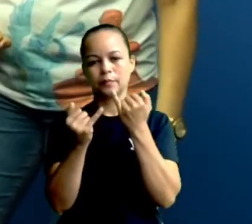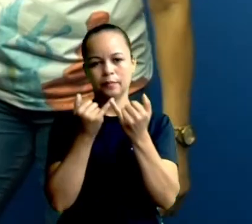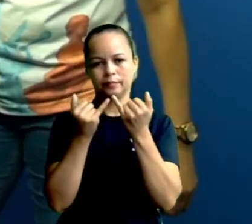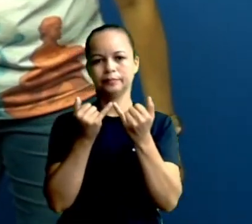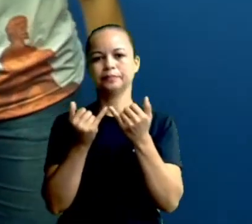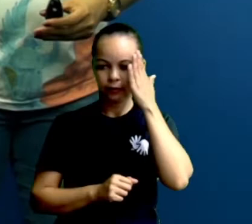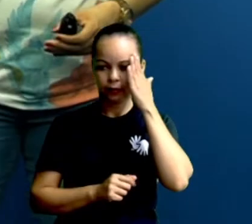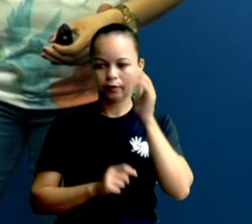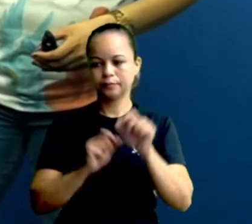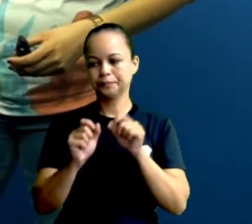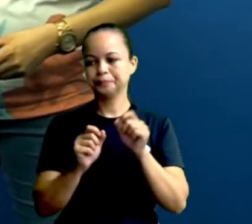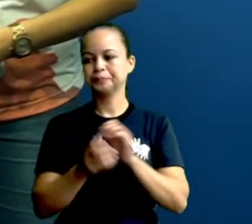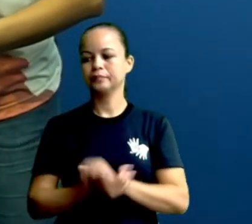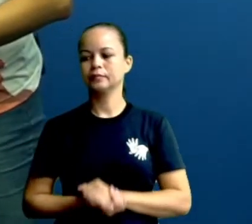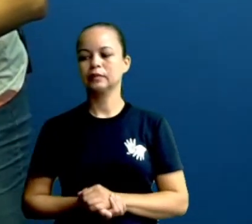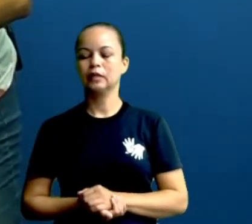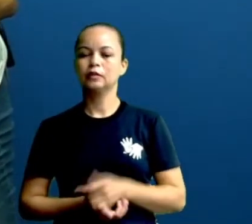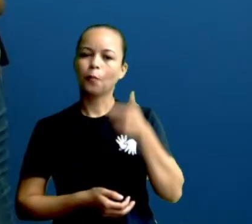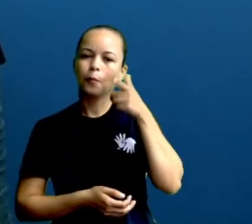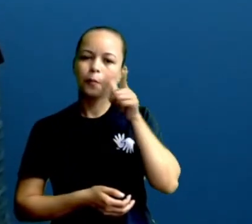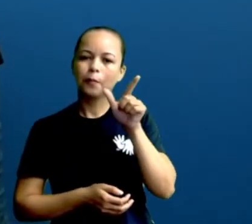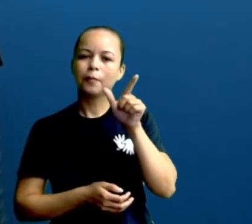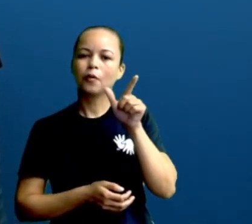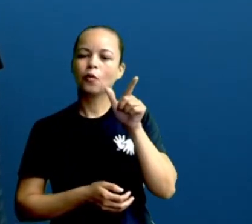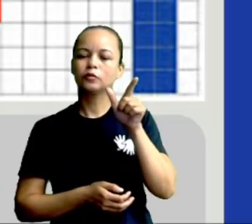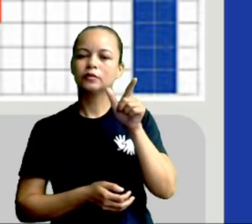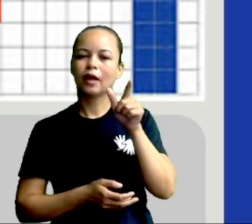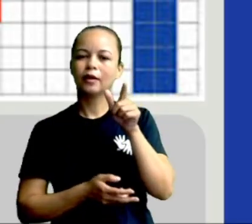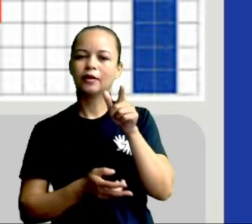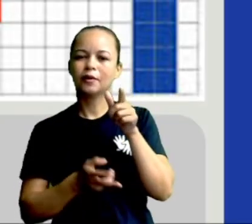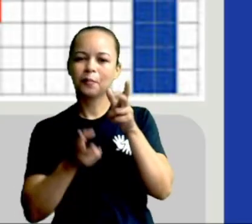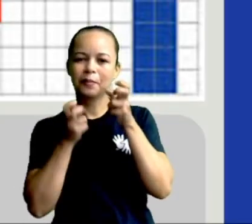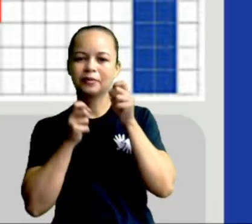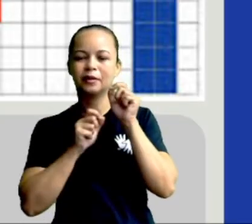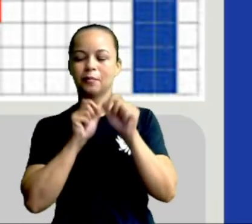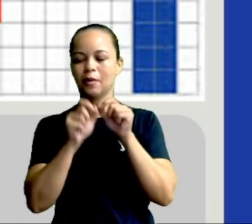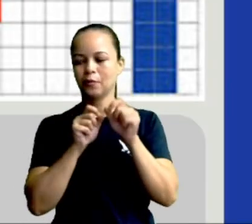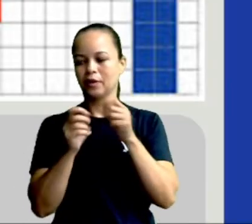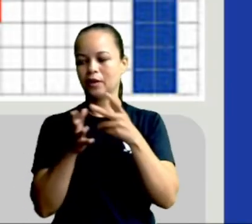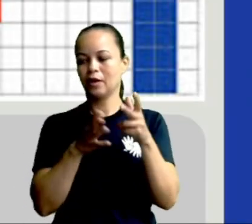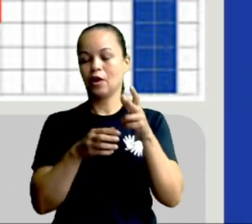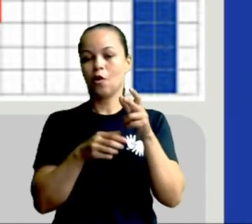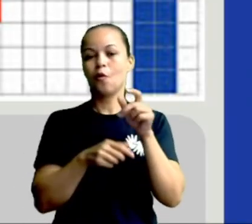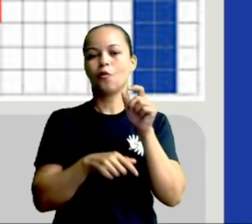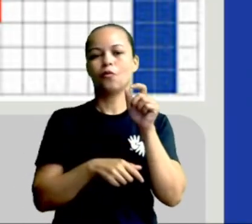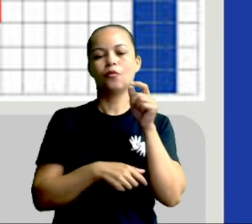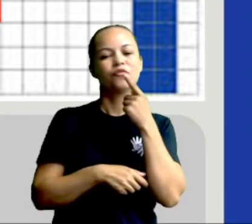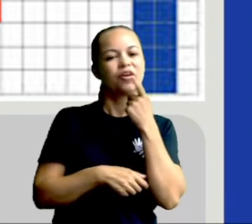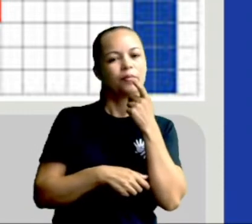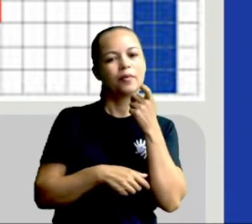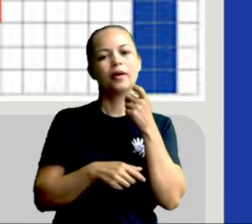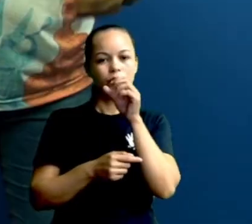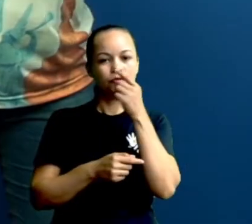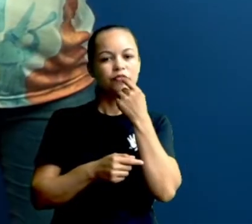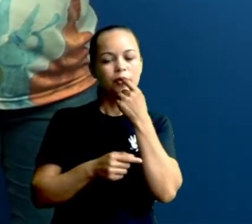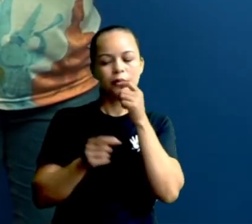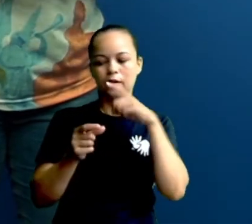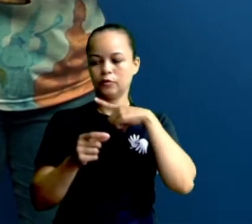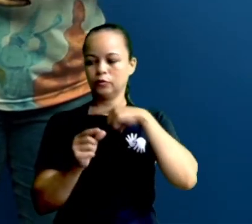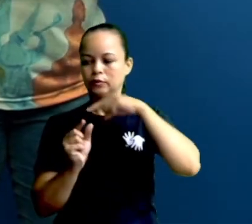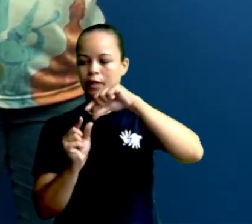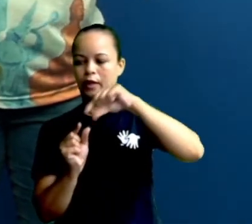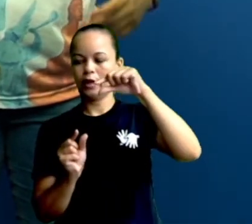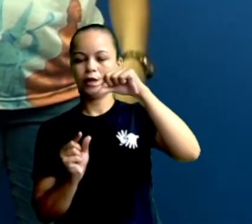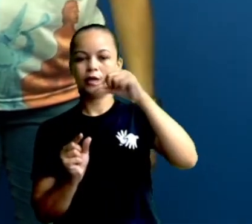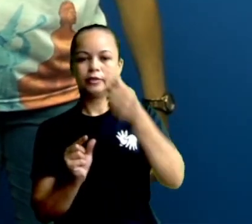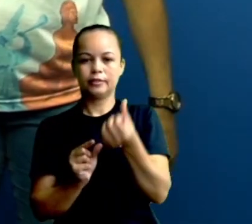parecidas. Ok? Então, o que é que a gente consegue perceber aqui? O mesmo acontece para os retângulos vermelho e laranja. E aí eles